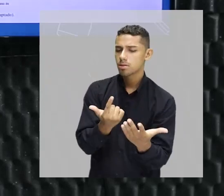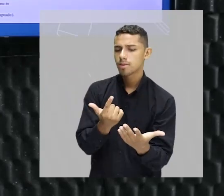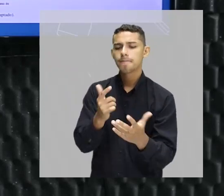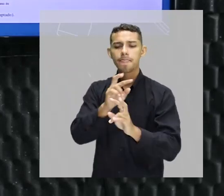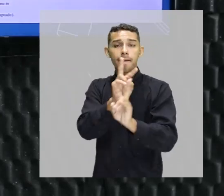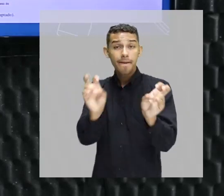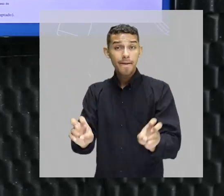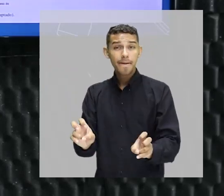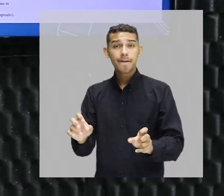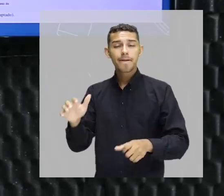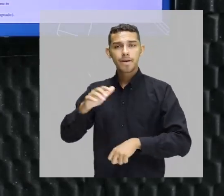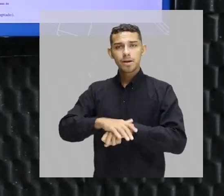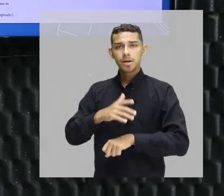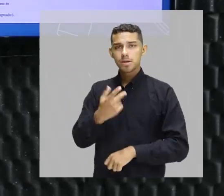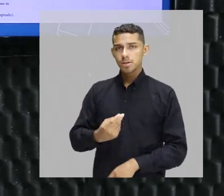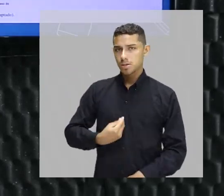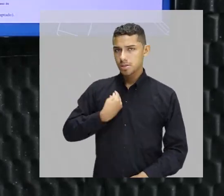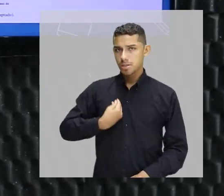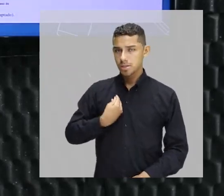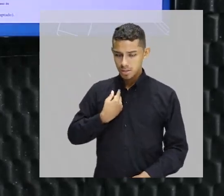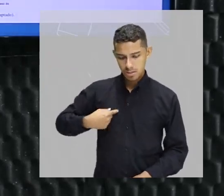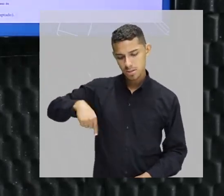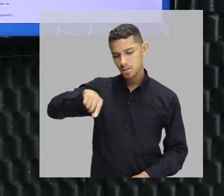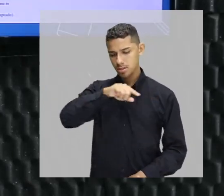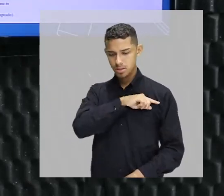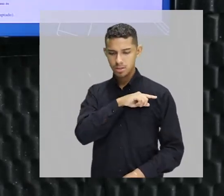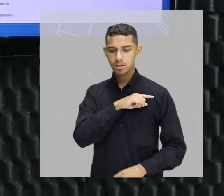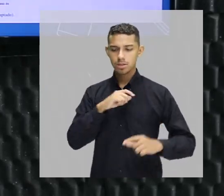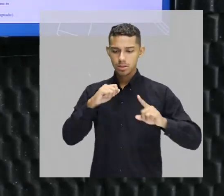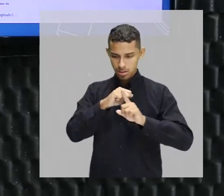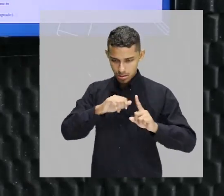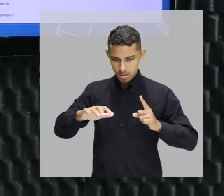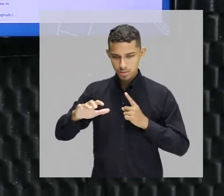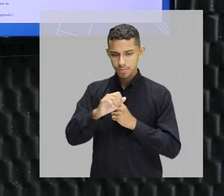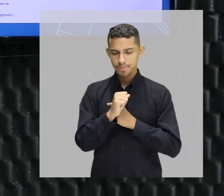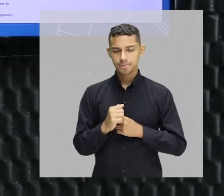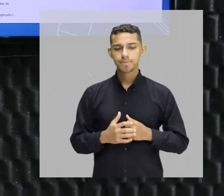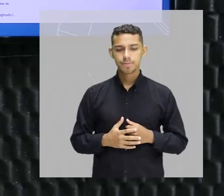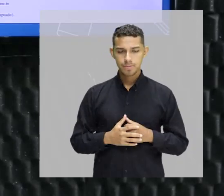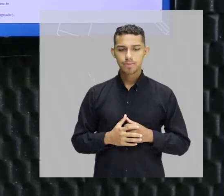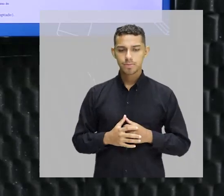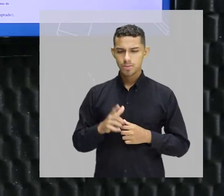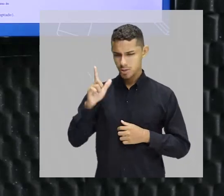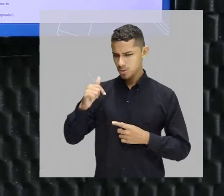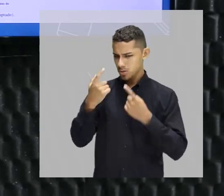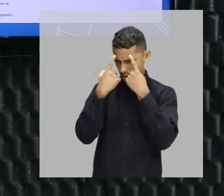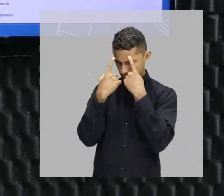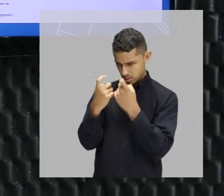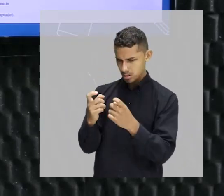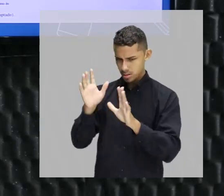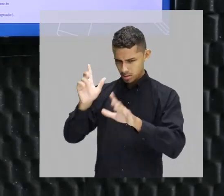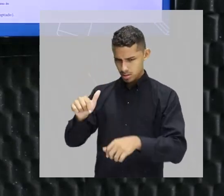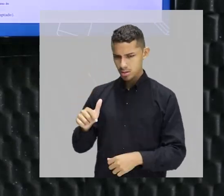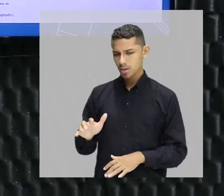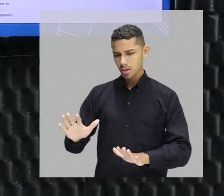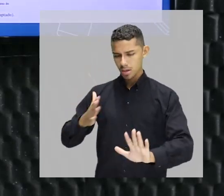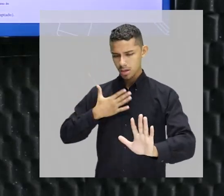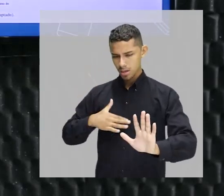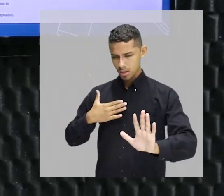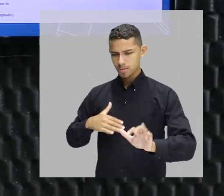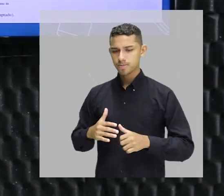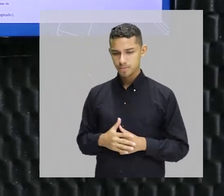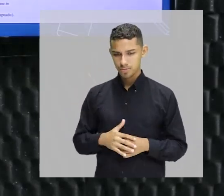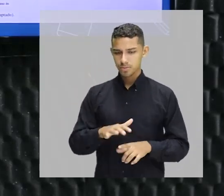aí vigente na nossa sociedade. Então, vamos ver aqui um pouquinho do cartaz. És vítima? Fica calmo. Os